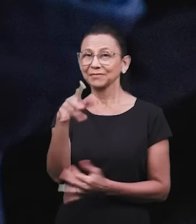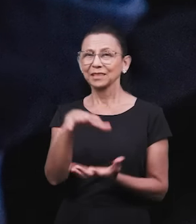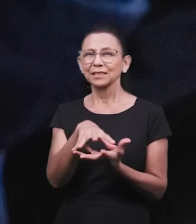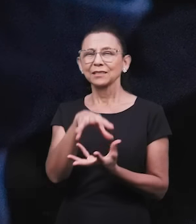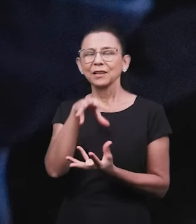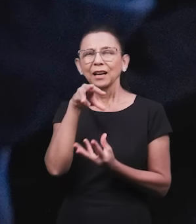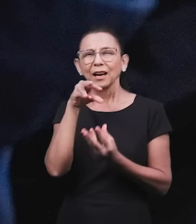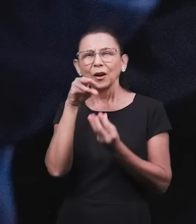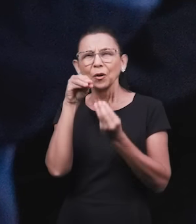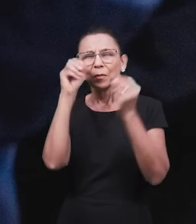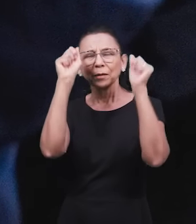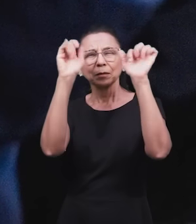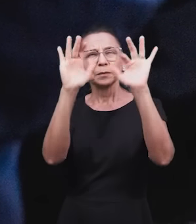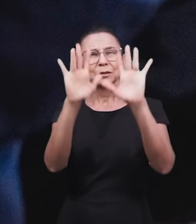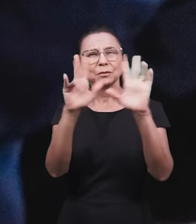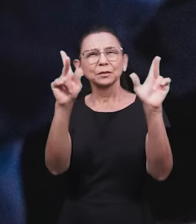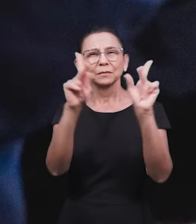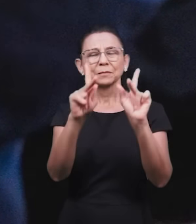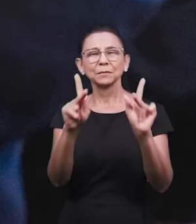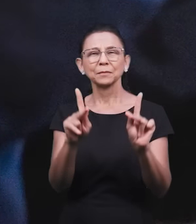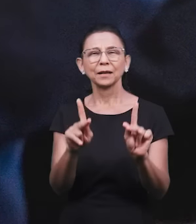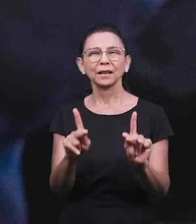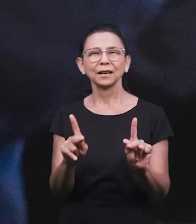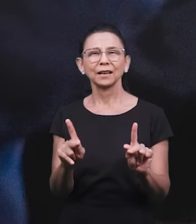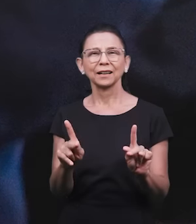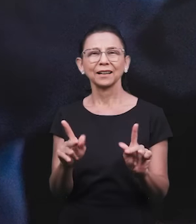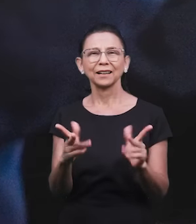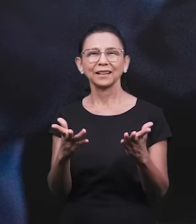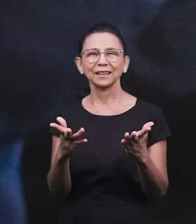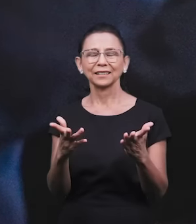quer alimentar tua alma.